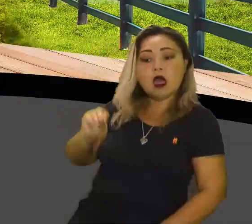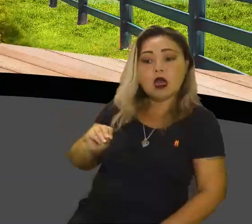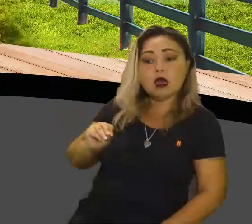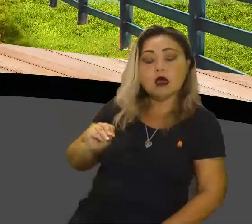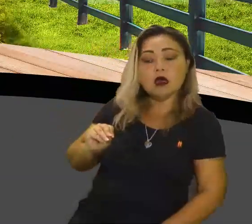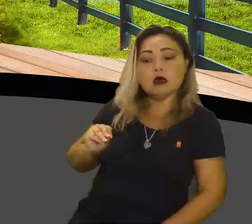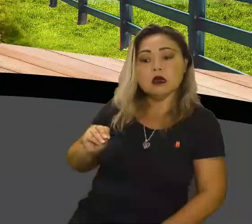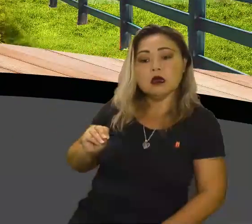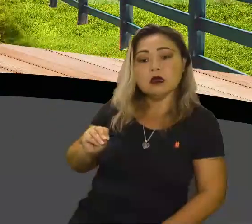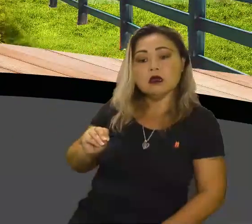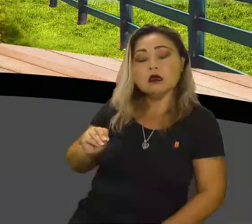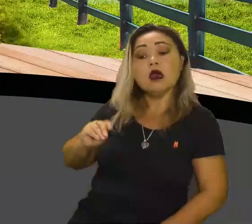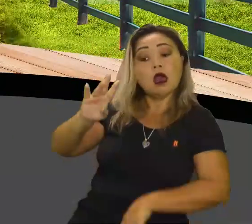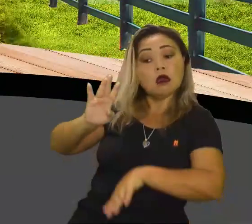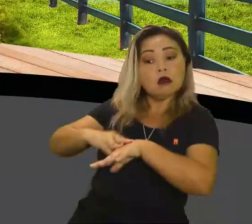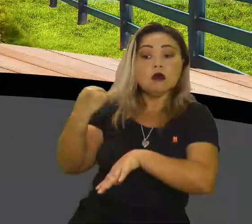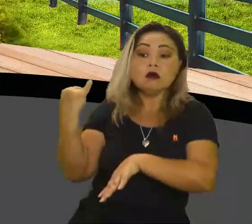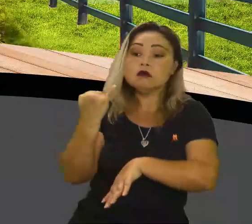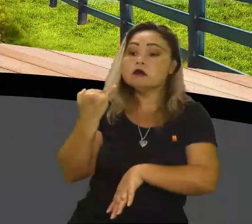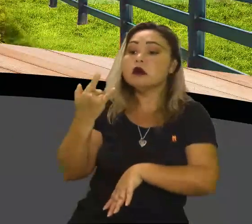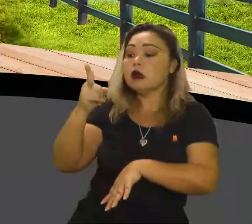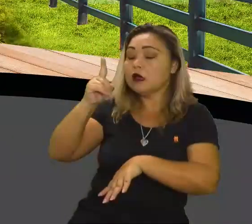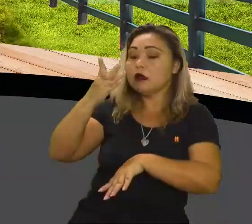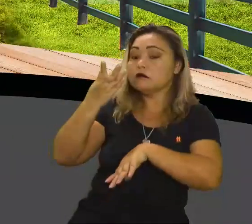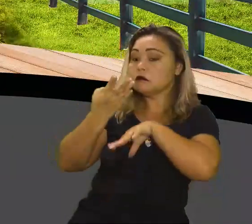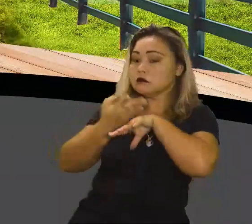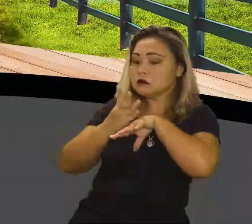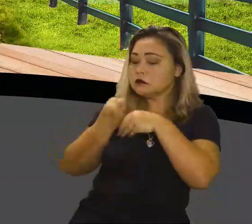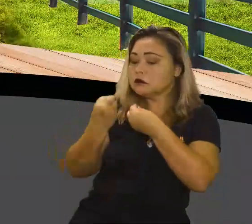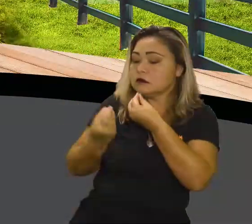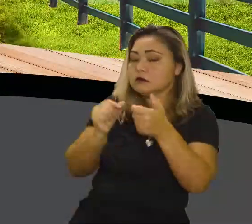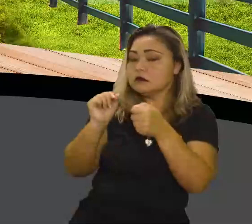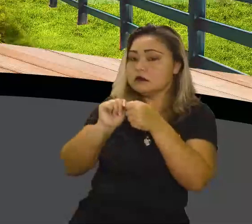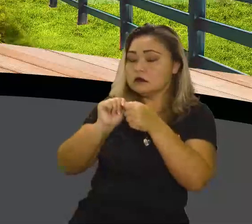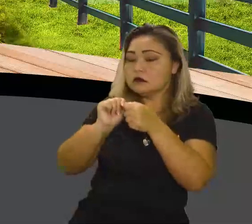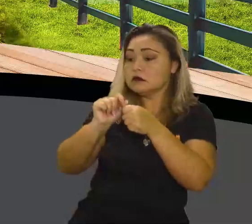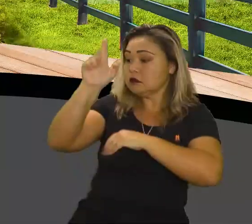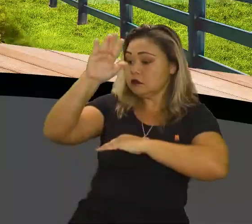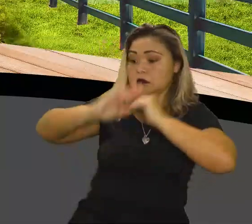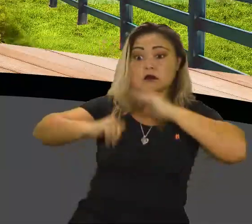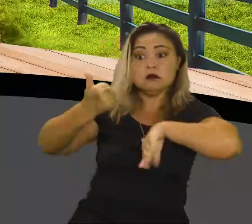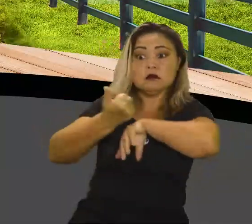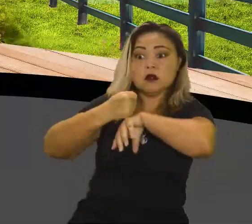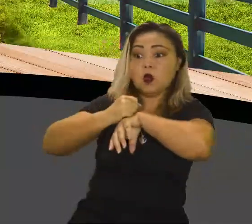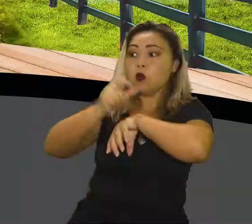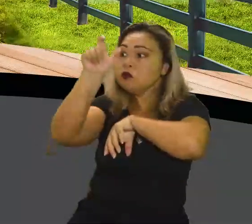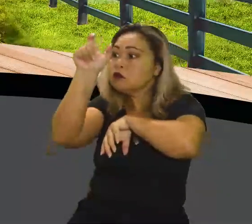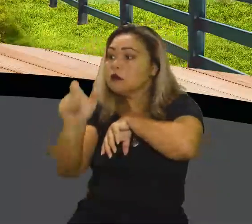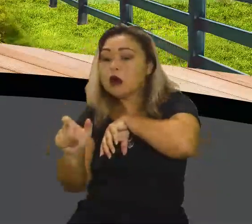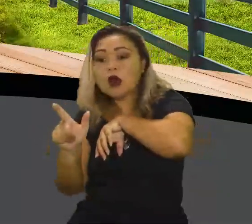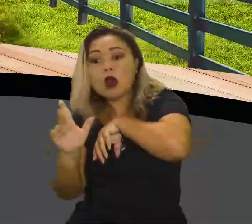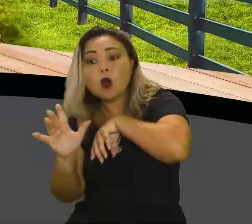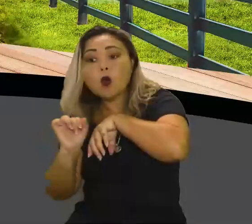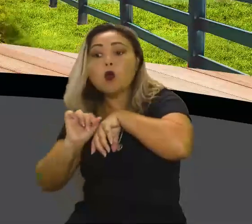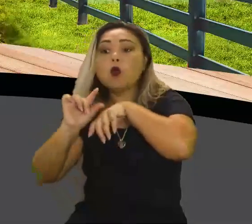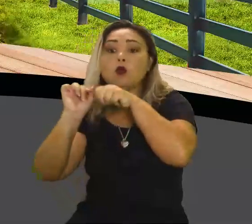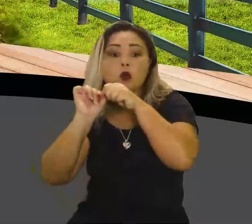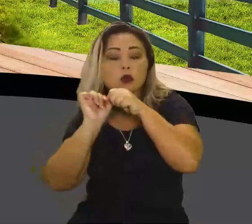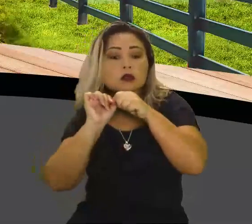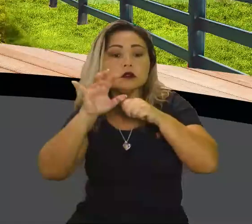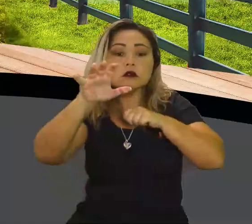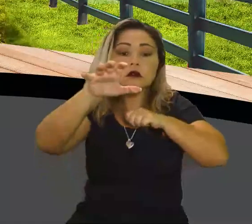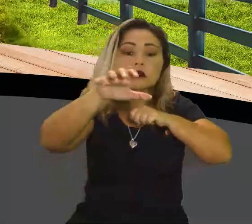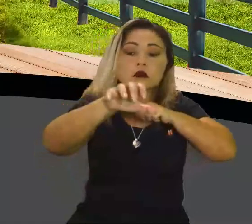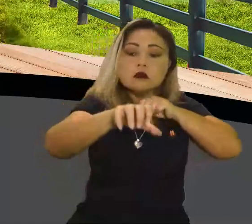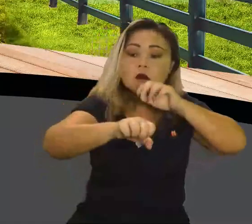uma das coisas mais importantes dentro dessas práticas é que o apicultor, quando for fazer os manejos,